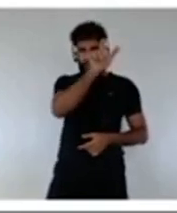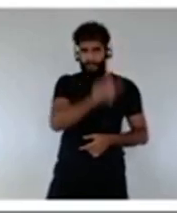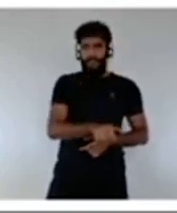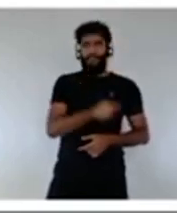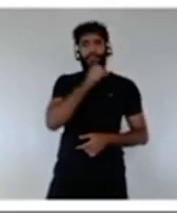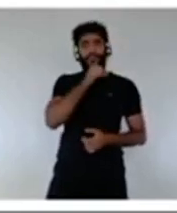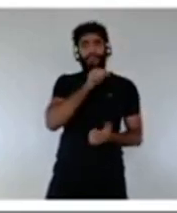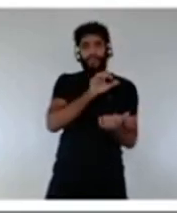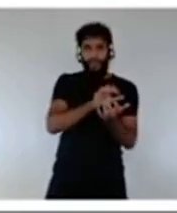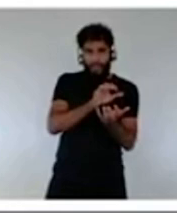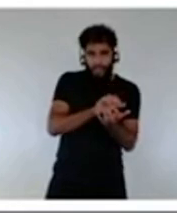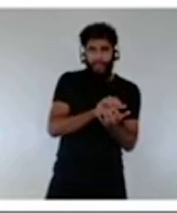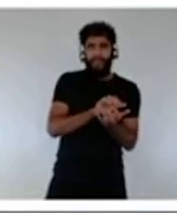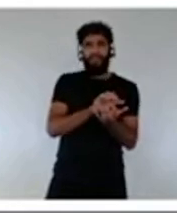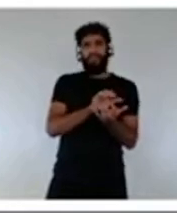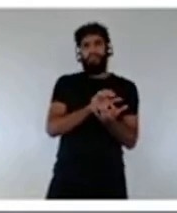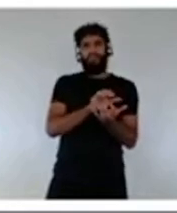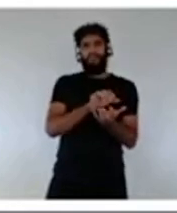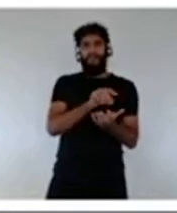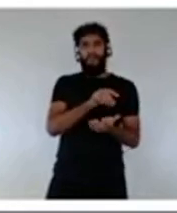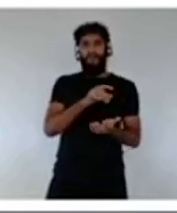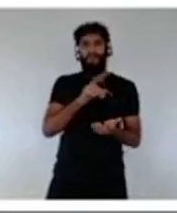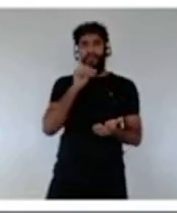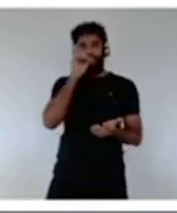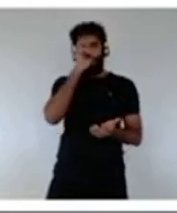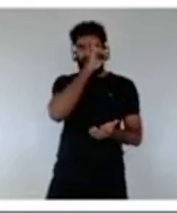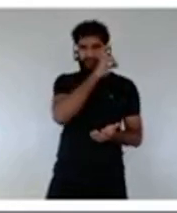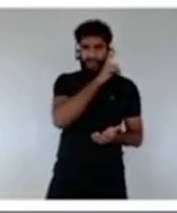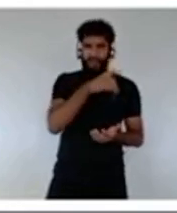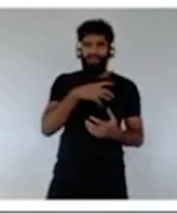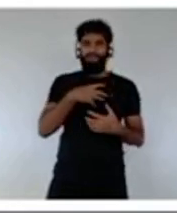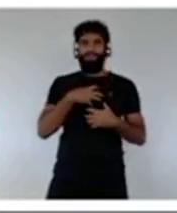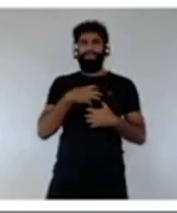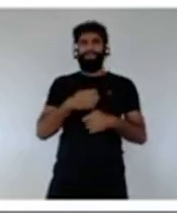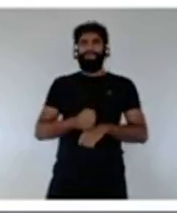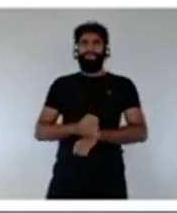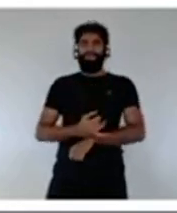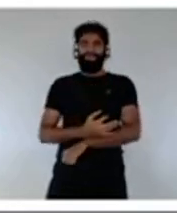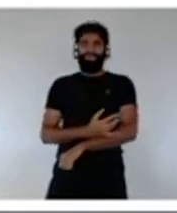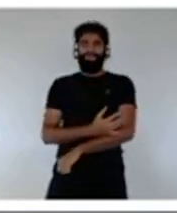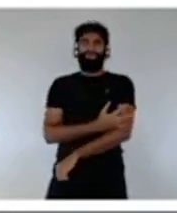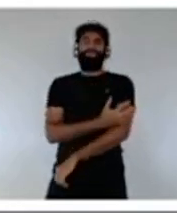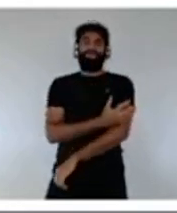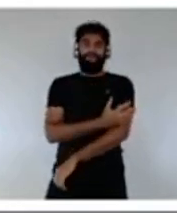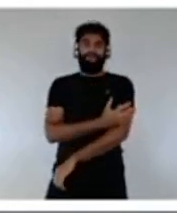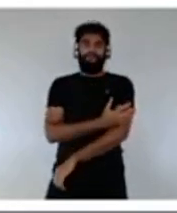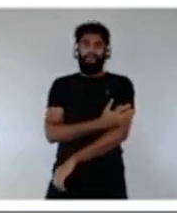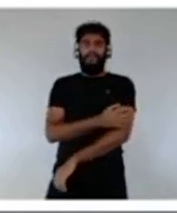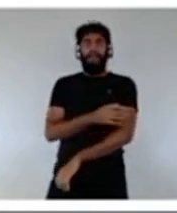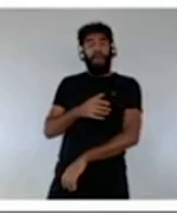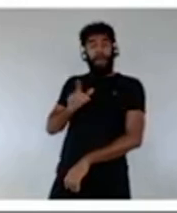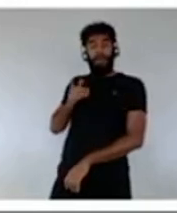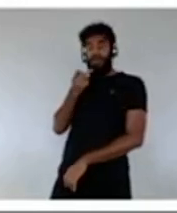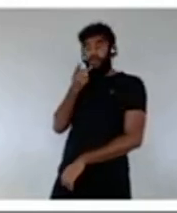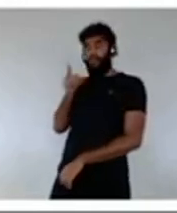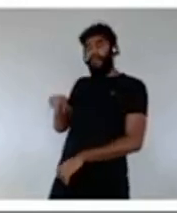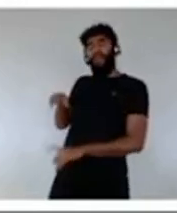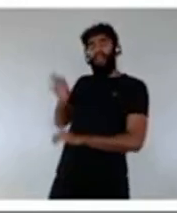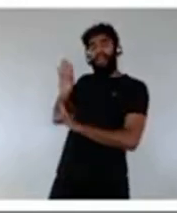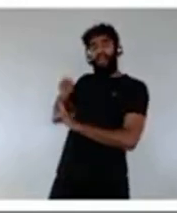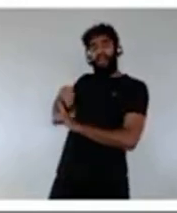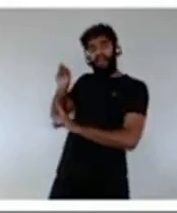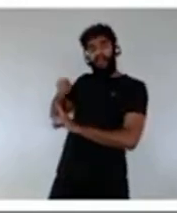com grande dificuldade funcional, aquele que nós chamamos do idoso com fragilidade.